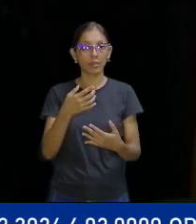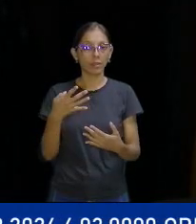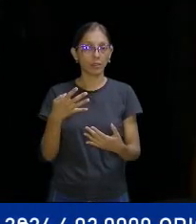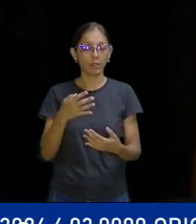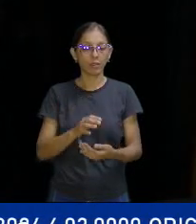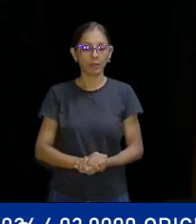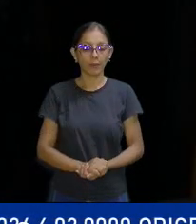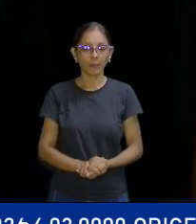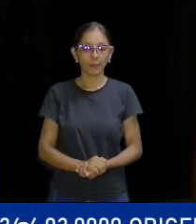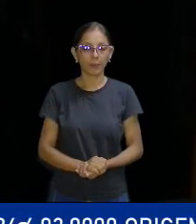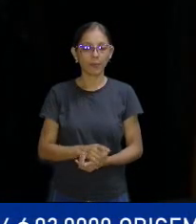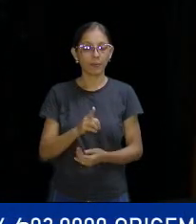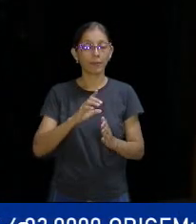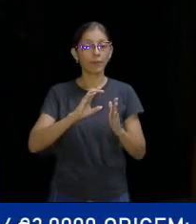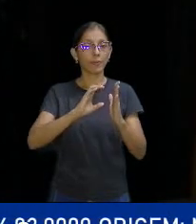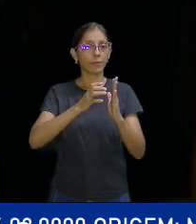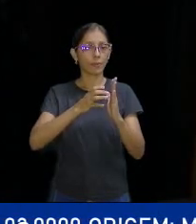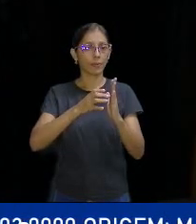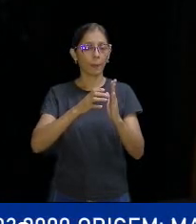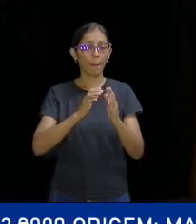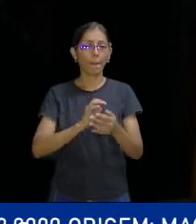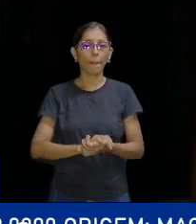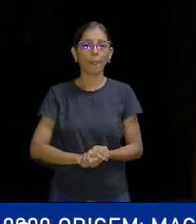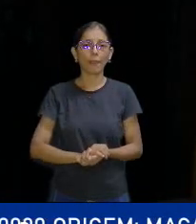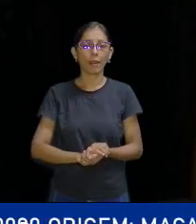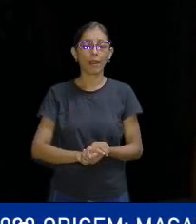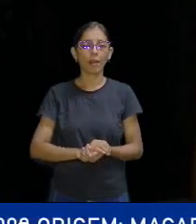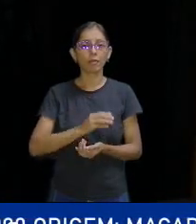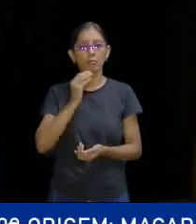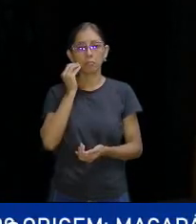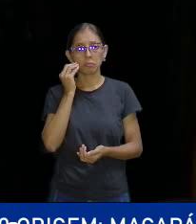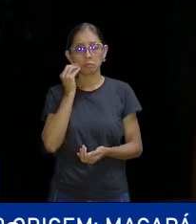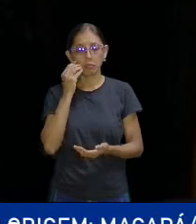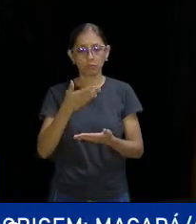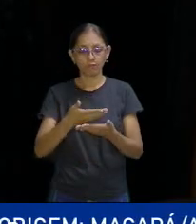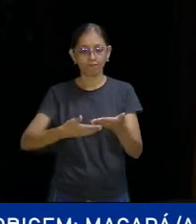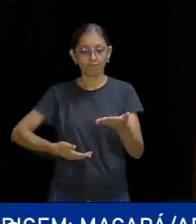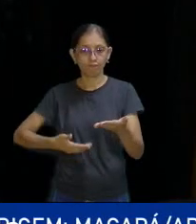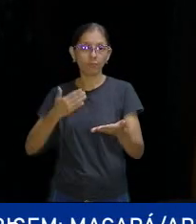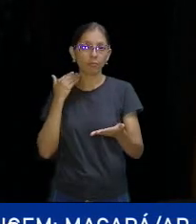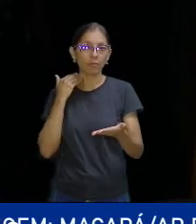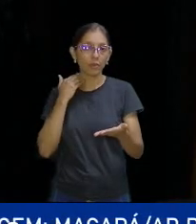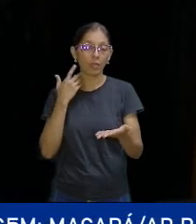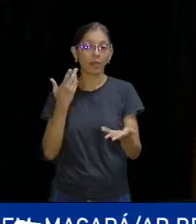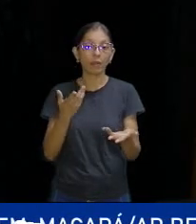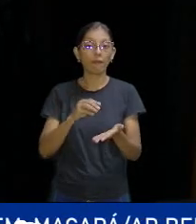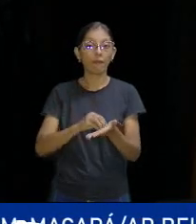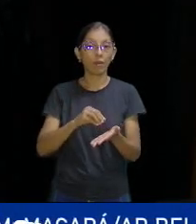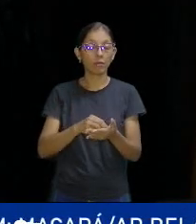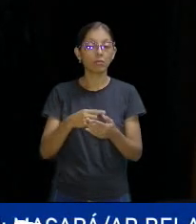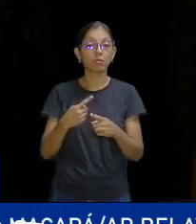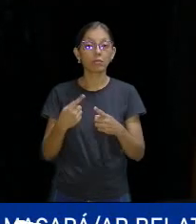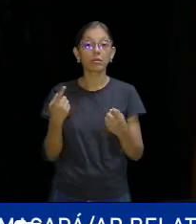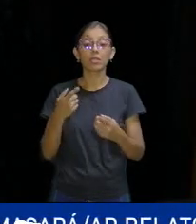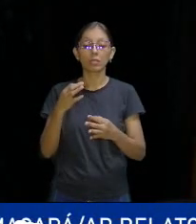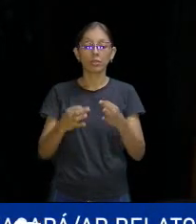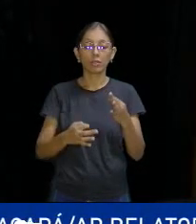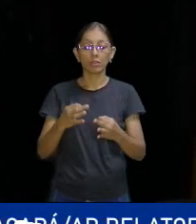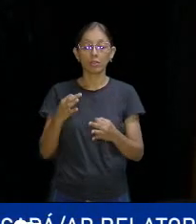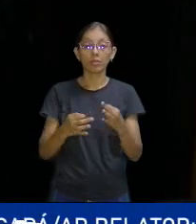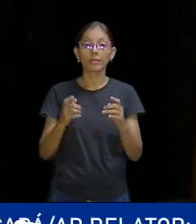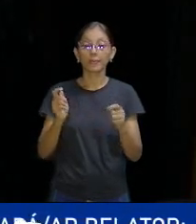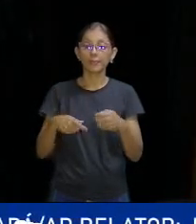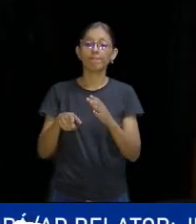Desta forma, pelo partido não ter disponibilizado todos os meios necessários para que a Justiça Eleitoral cumprisse com a sua obrigação constitucional